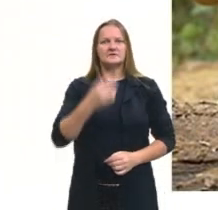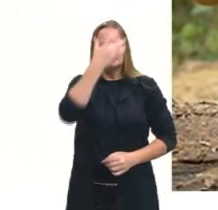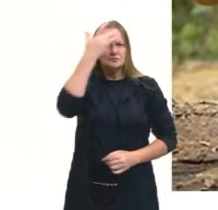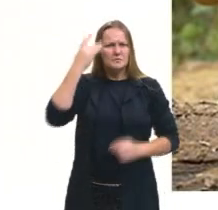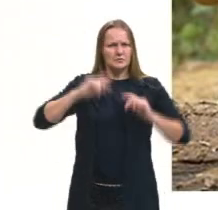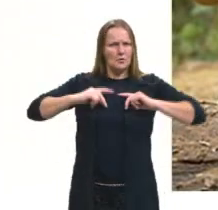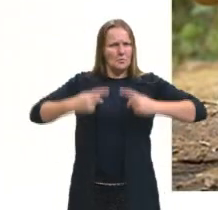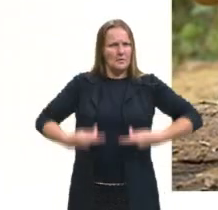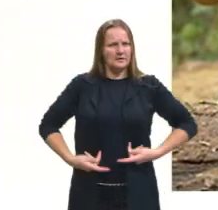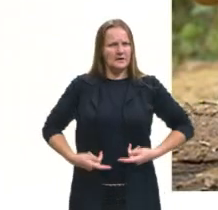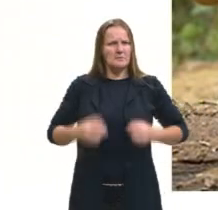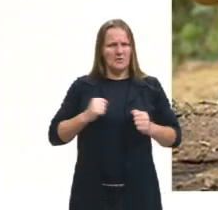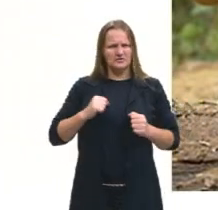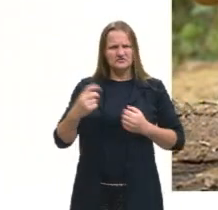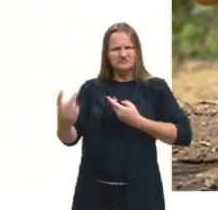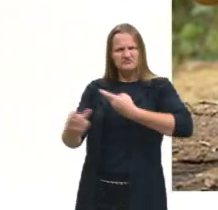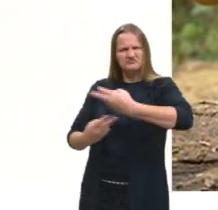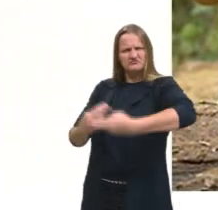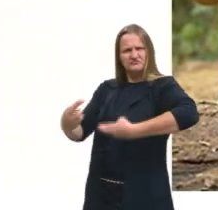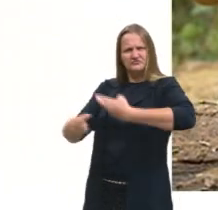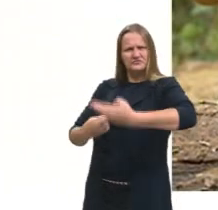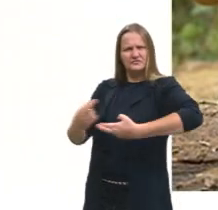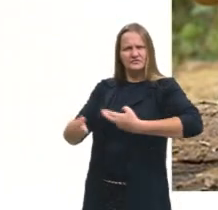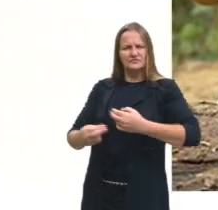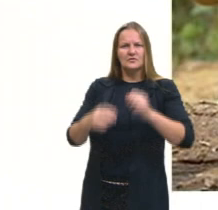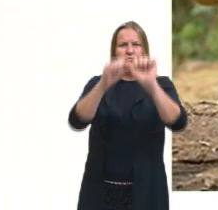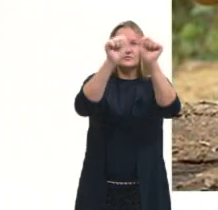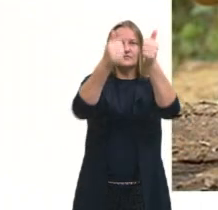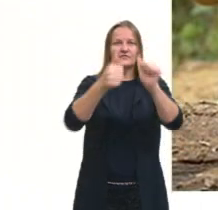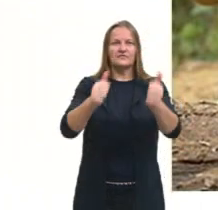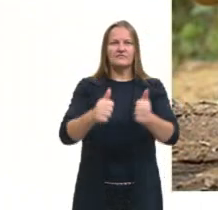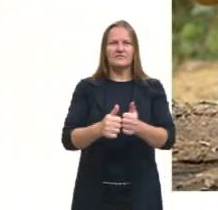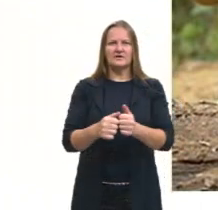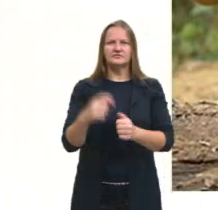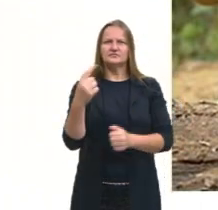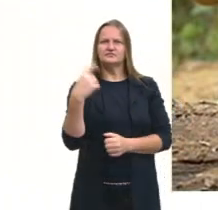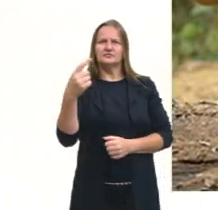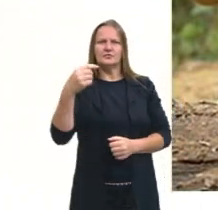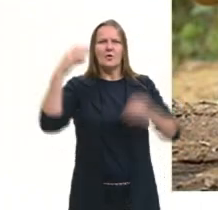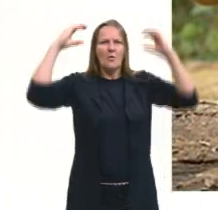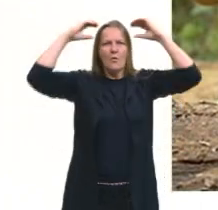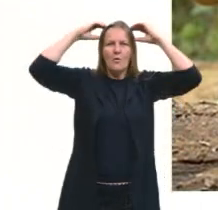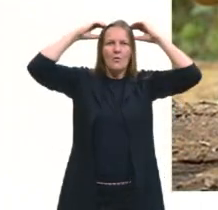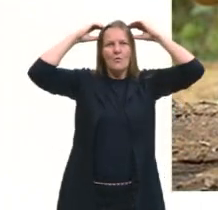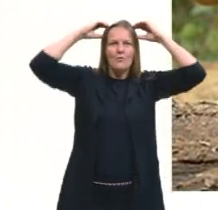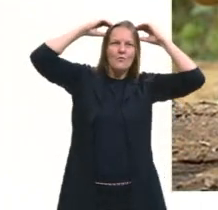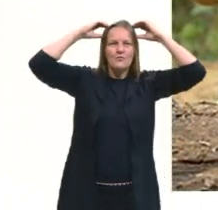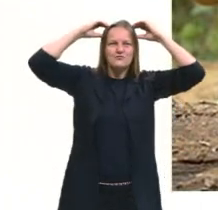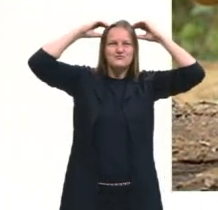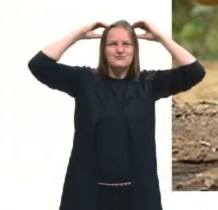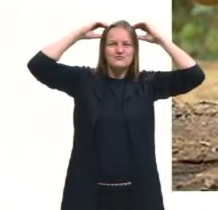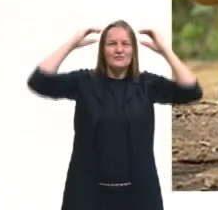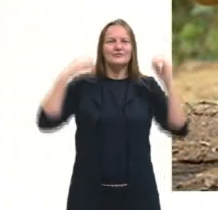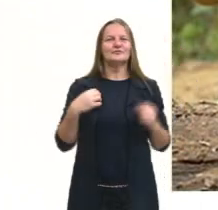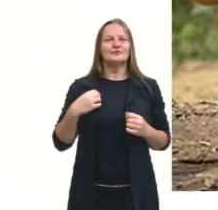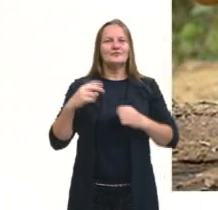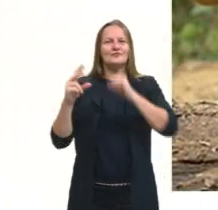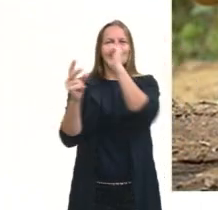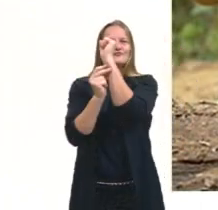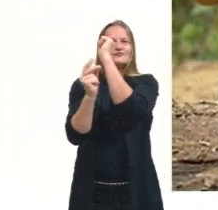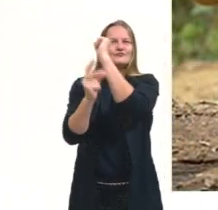ser aparentados como na imagem aqui como esse urso lindo como com os